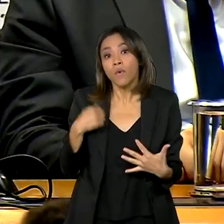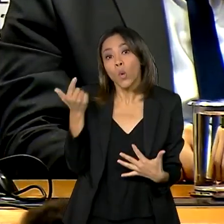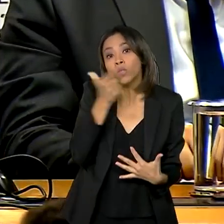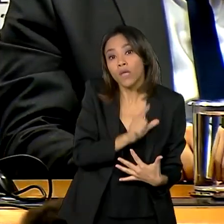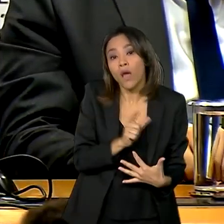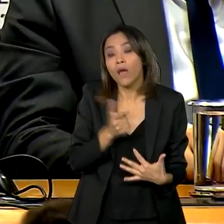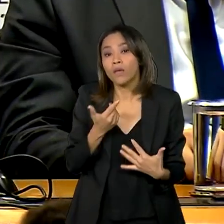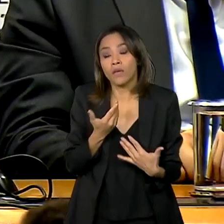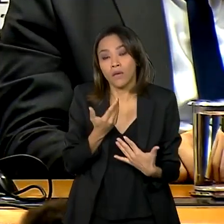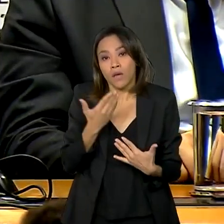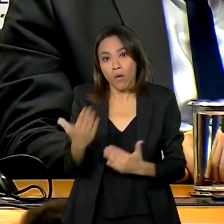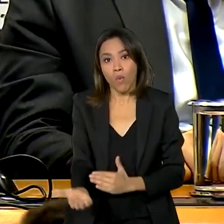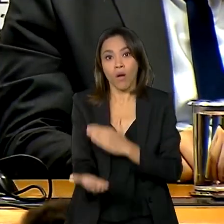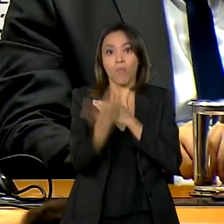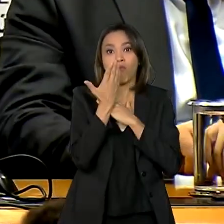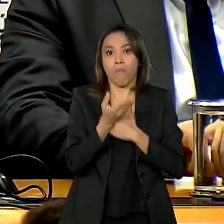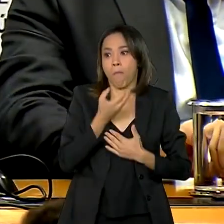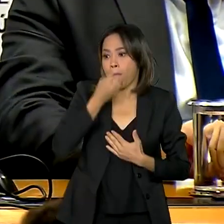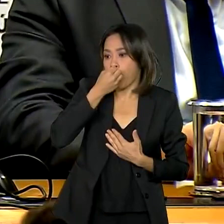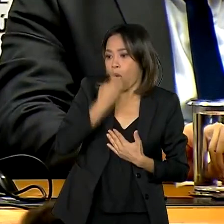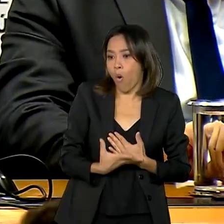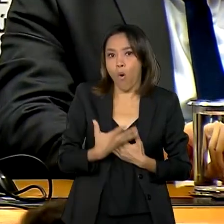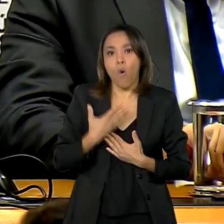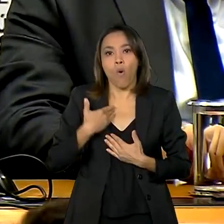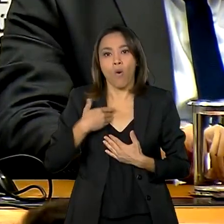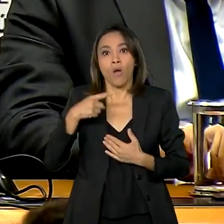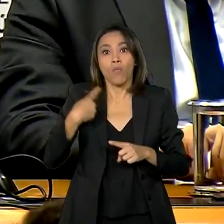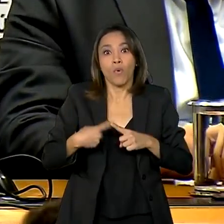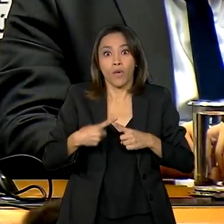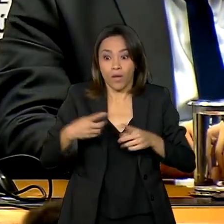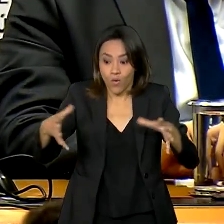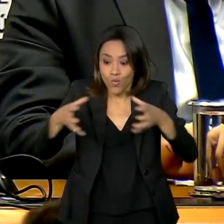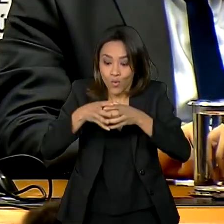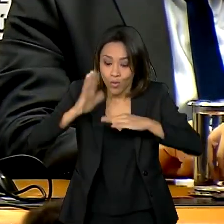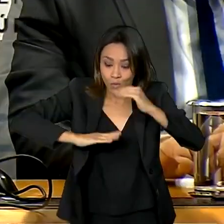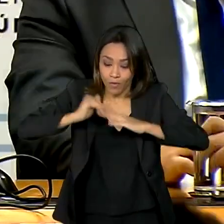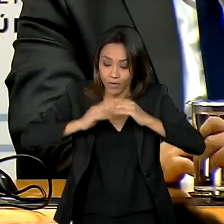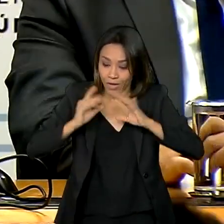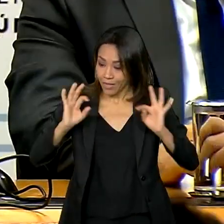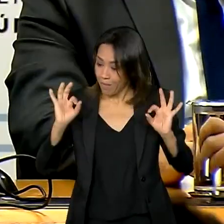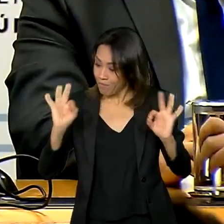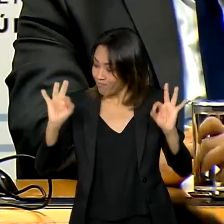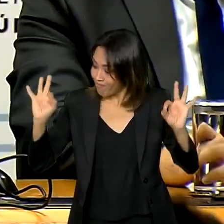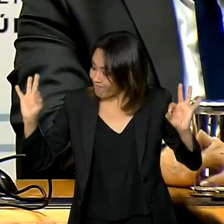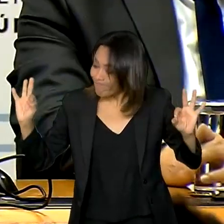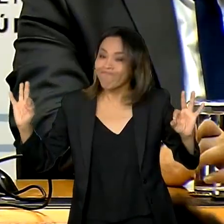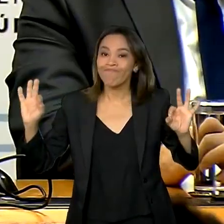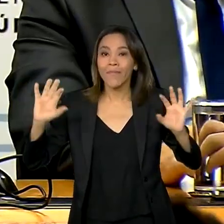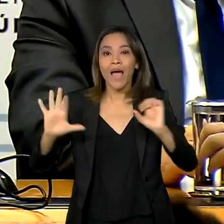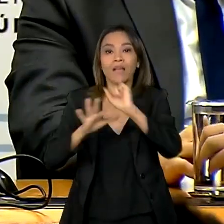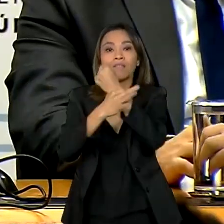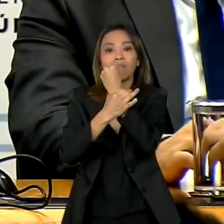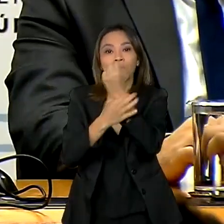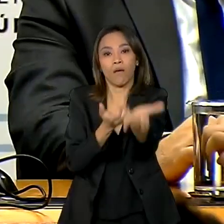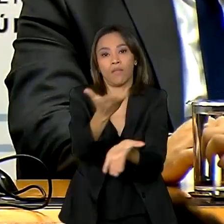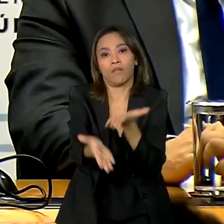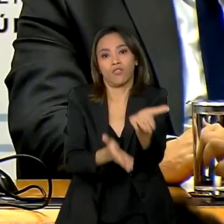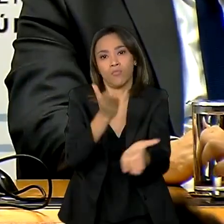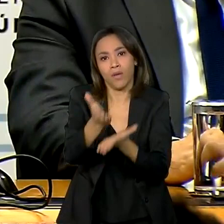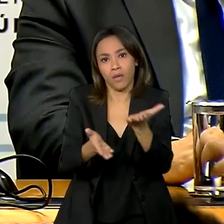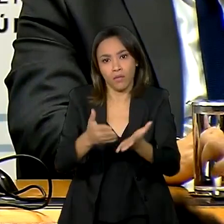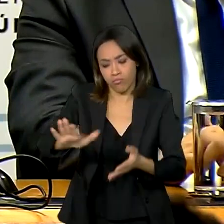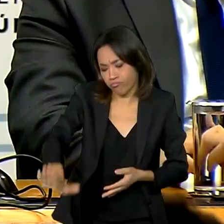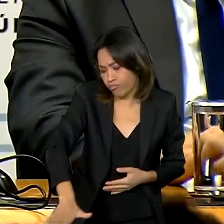para a população quando você tem a equipe multiprofissional completa, com todos os profissionais participando, que é garantir o atendimento em todo o ciclo de vida,